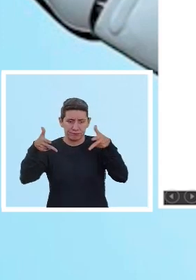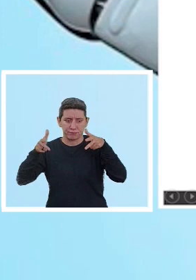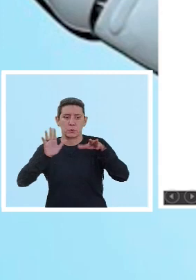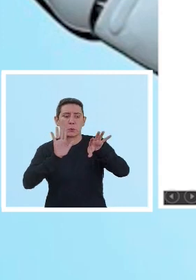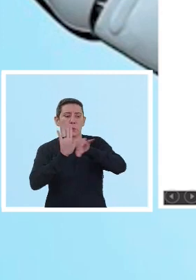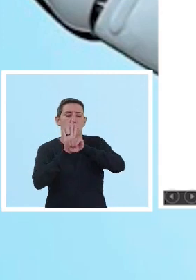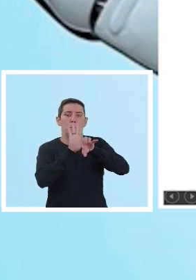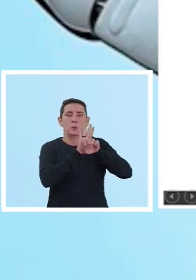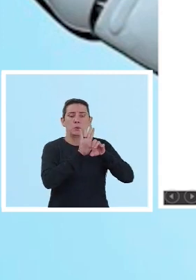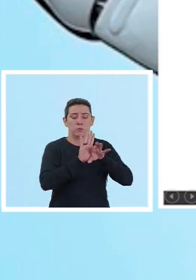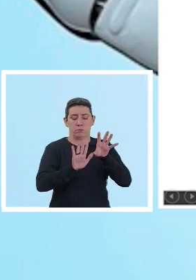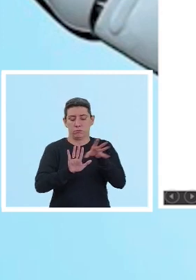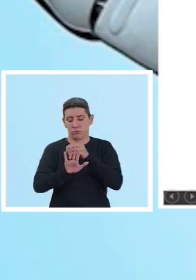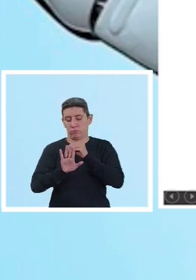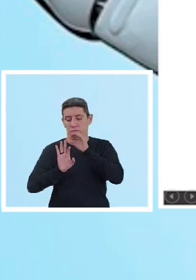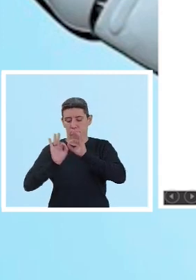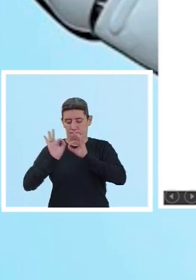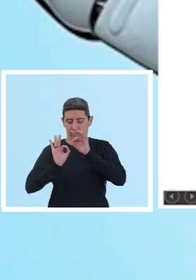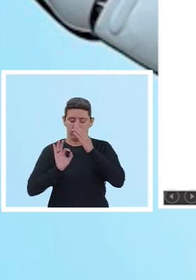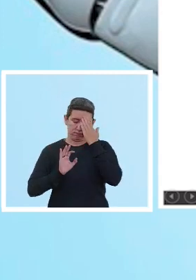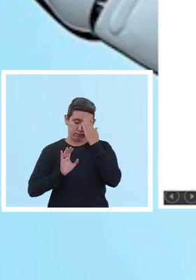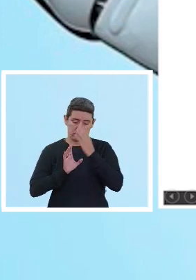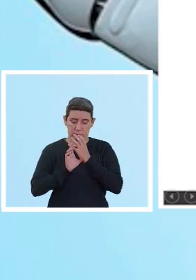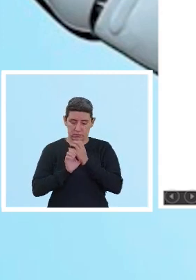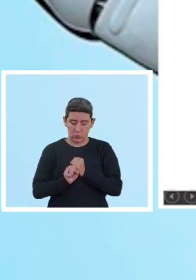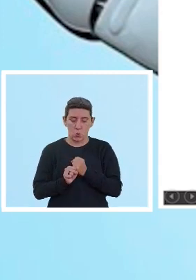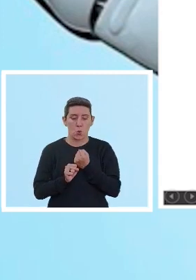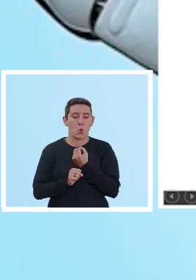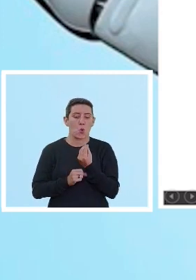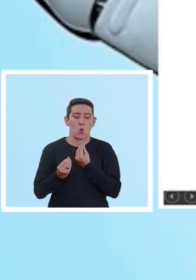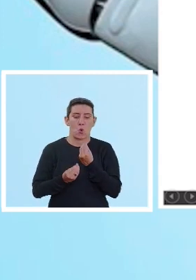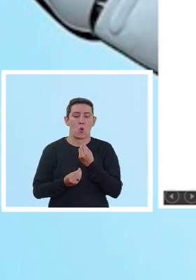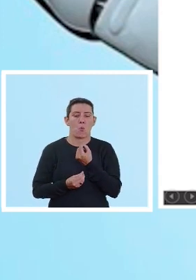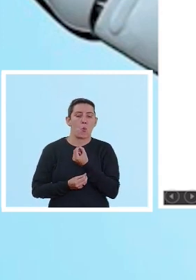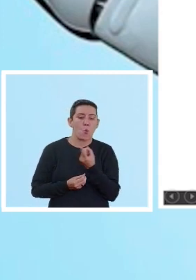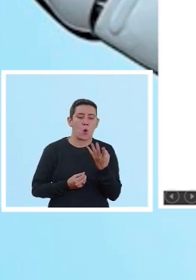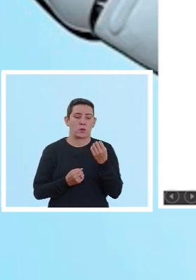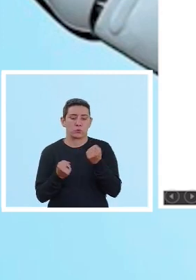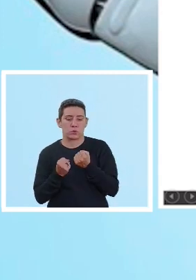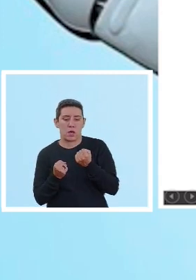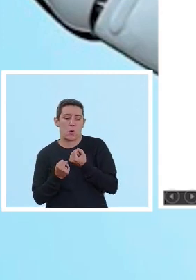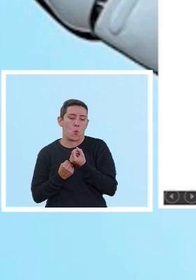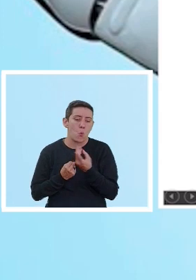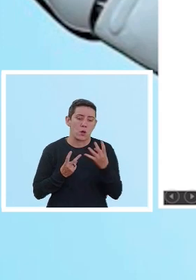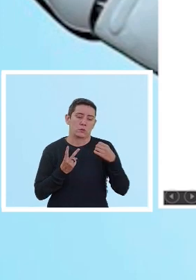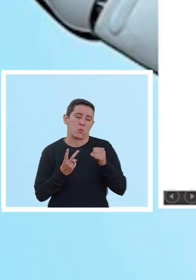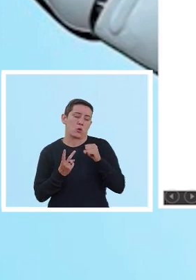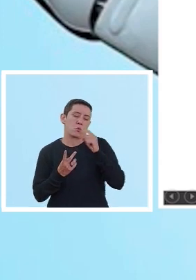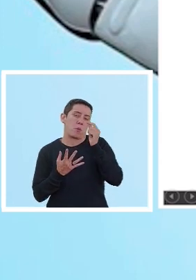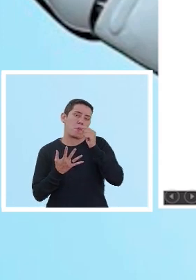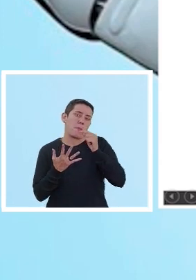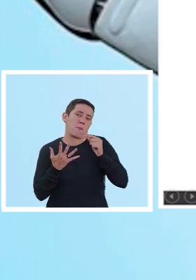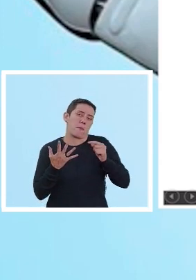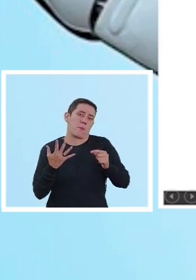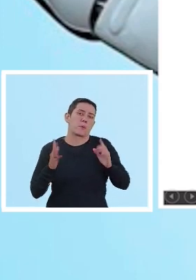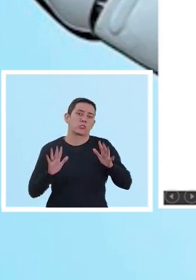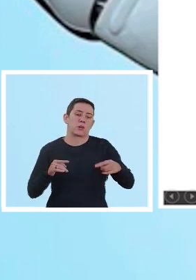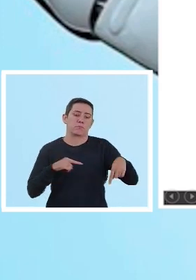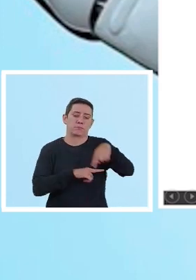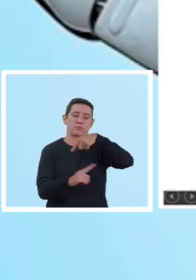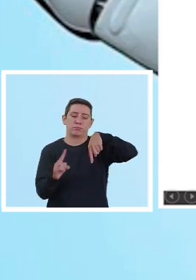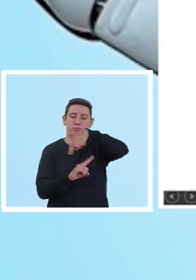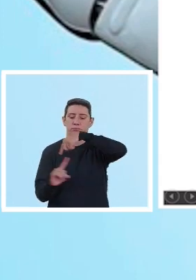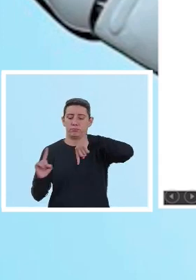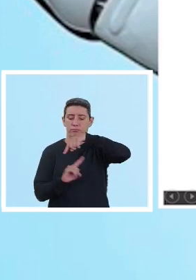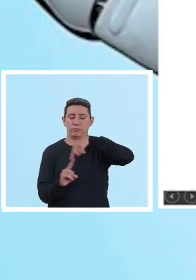ao final a gente conseguia ter um relatório de quantos veículos passarão aí